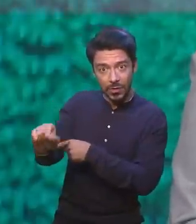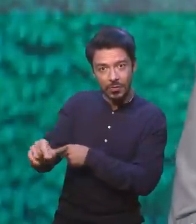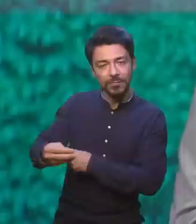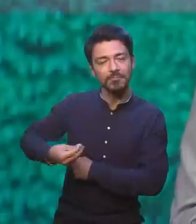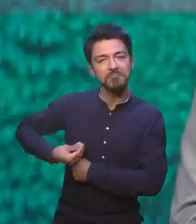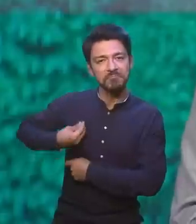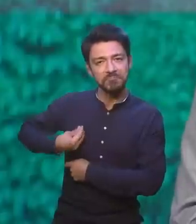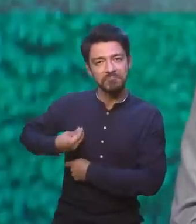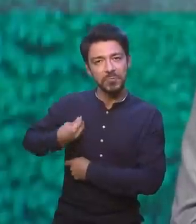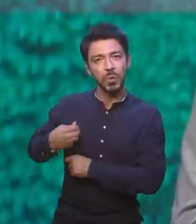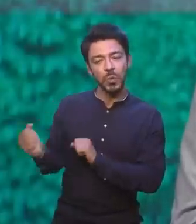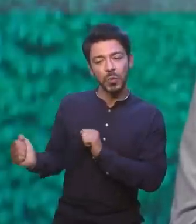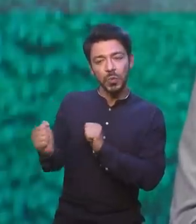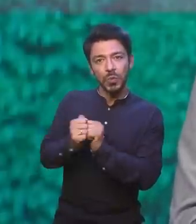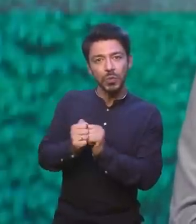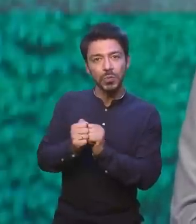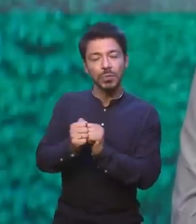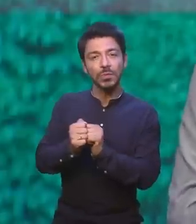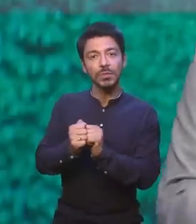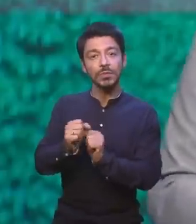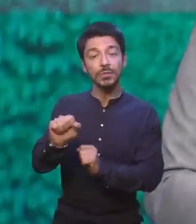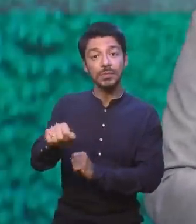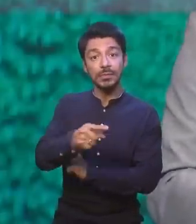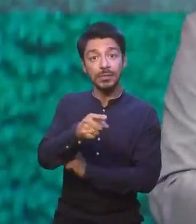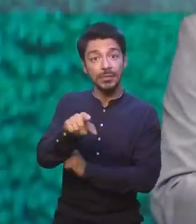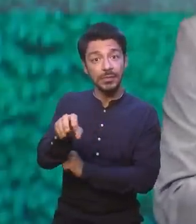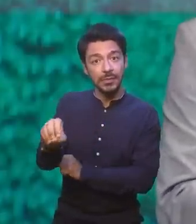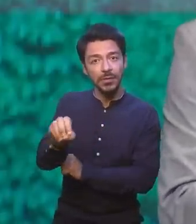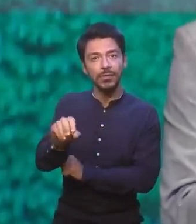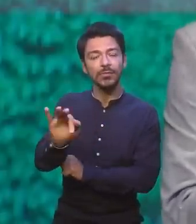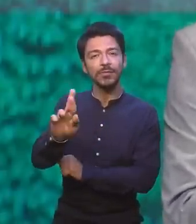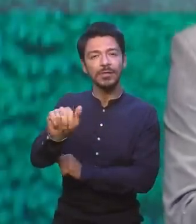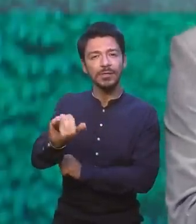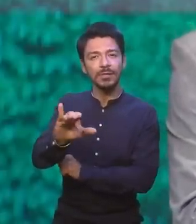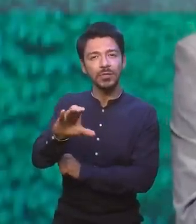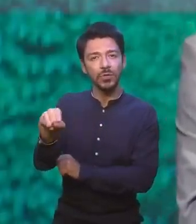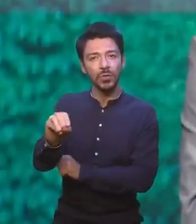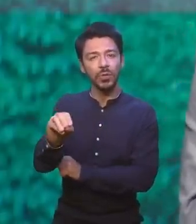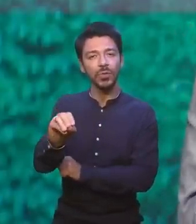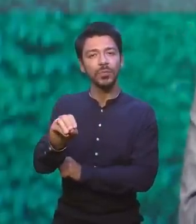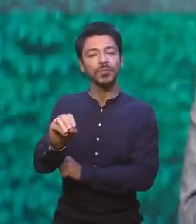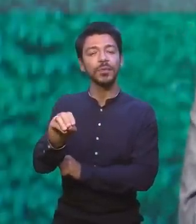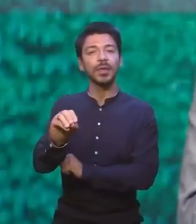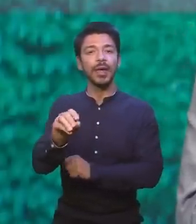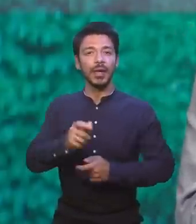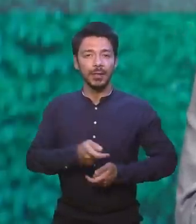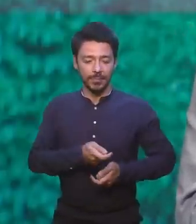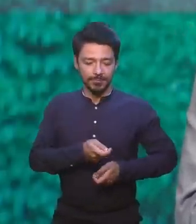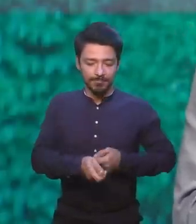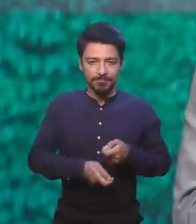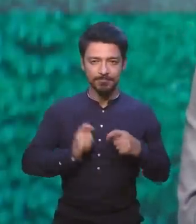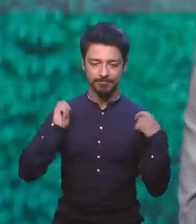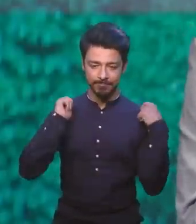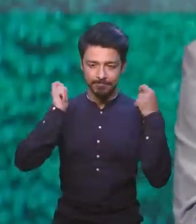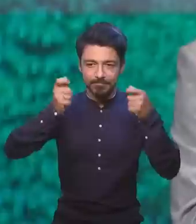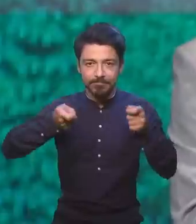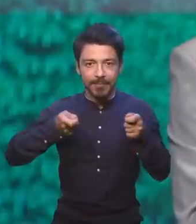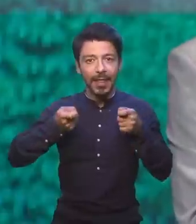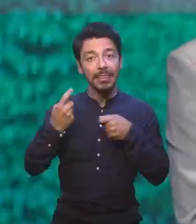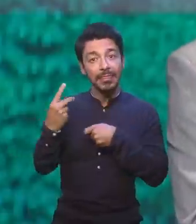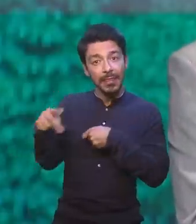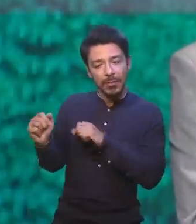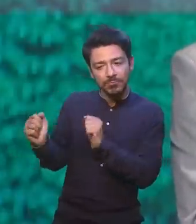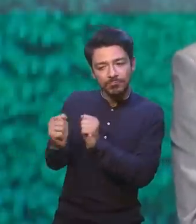conviveu com São Francisco de Assis. E ele pôde muito bem penetrar a alma de São Francisco de Assis. E nessa obra,